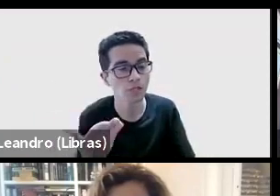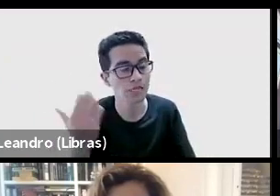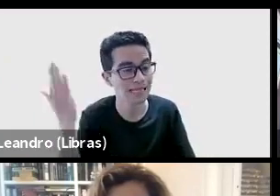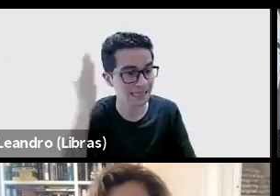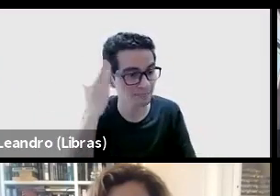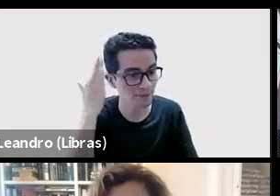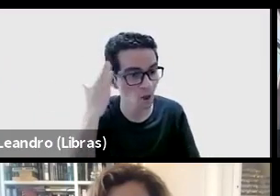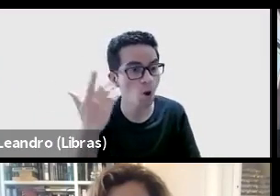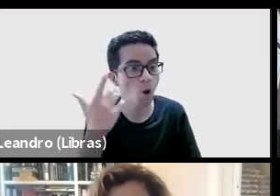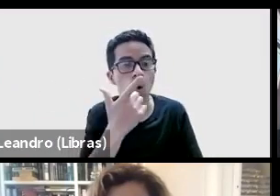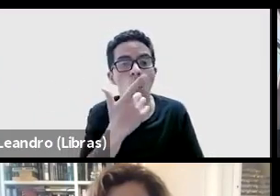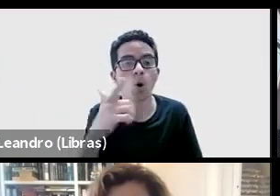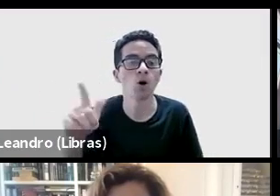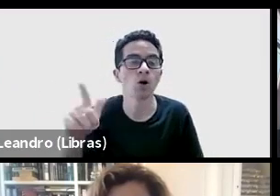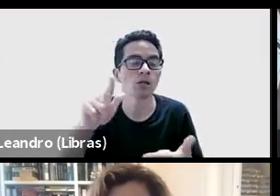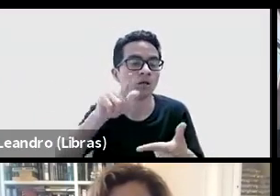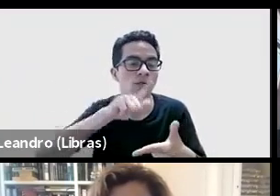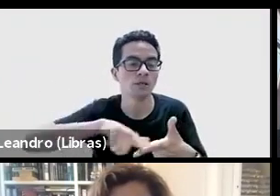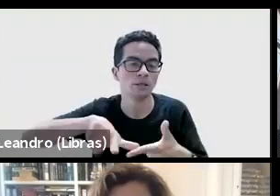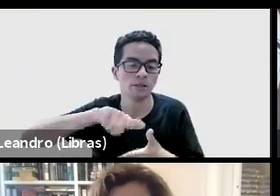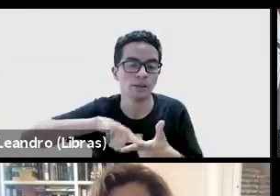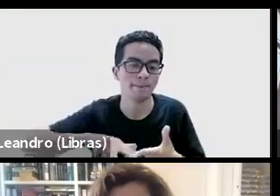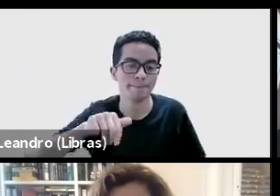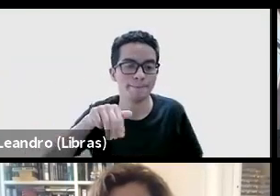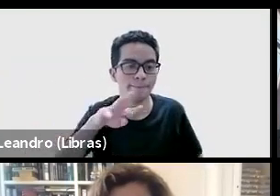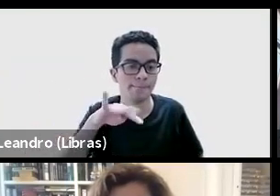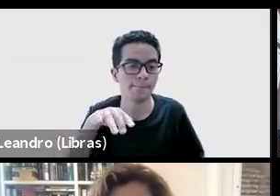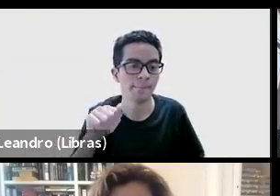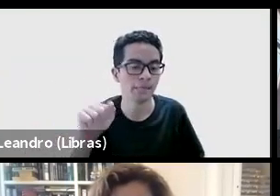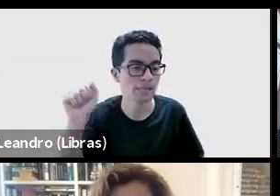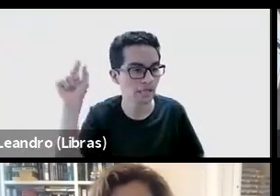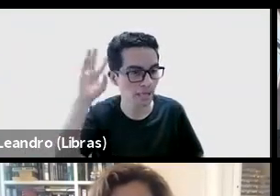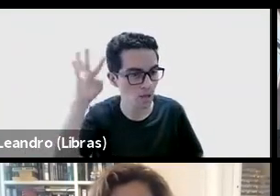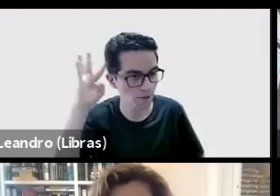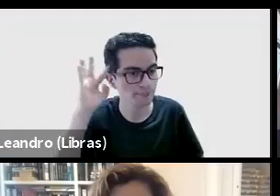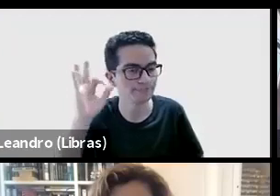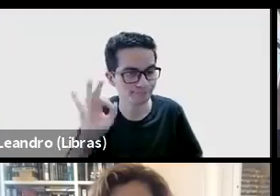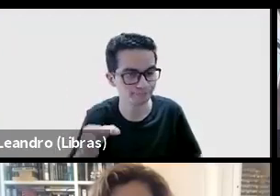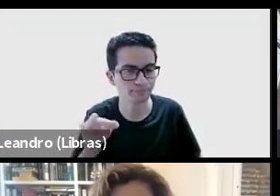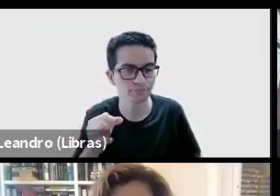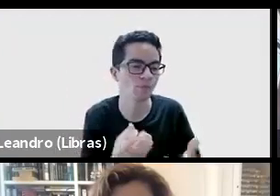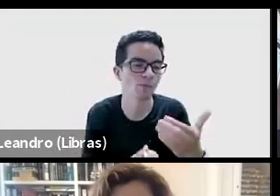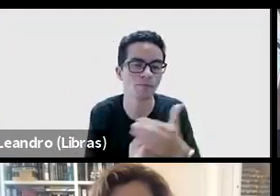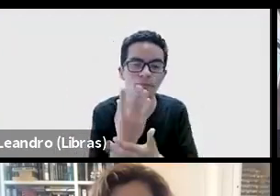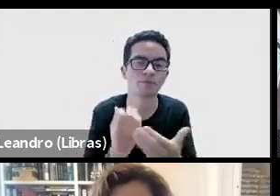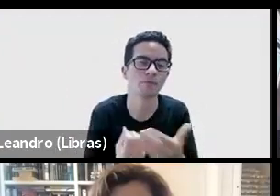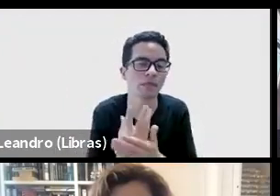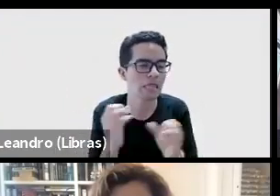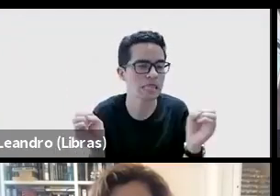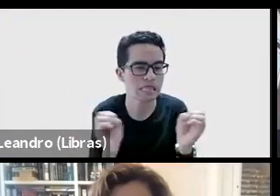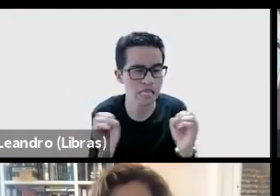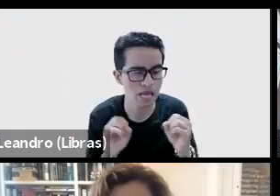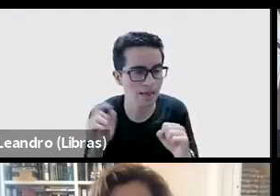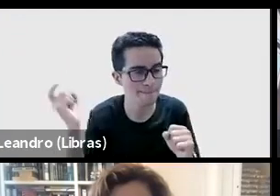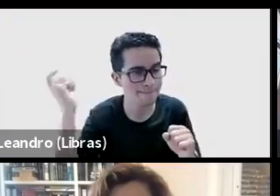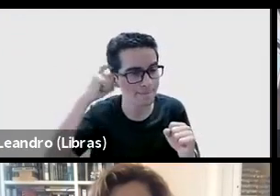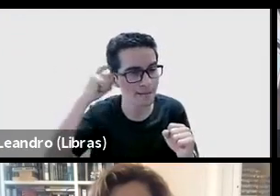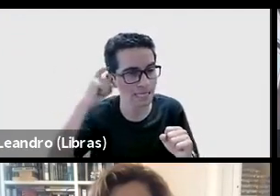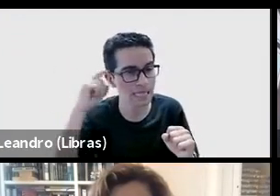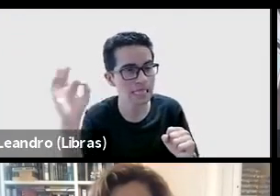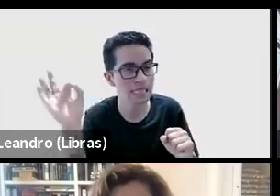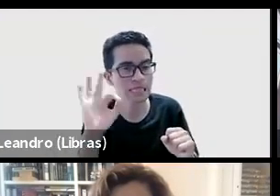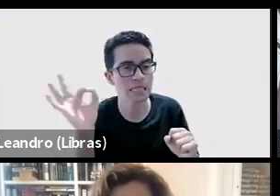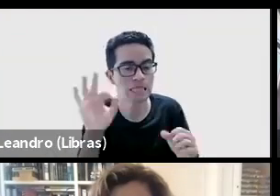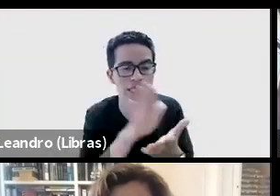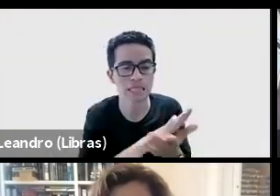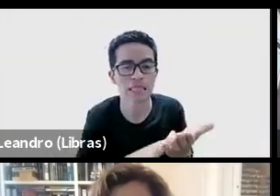vertente, digamos assim, que é essa vertente metateórica, né? Eu não produzi muito, não pensei muito sobre isso, mas a gente